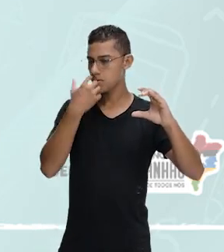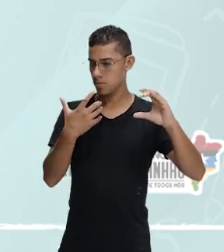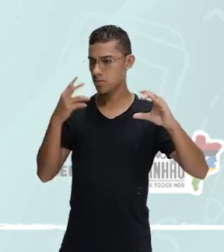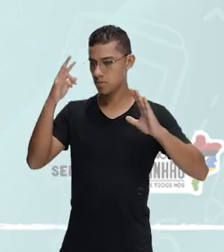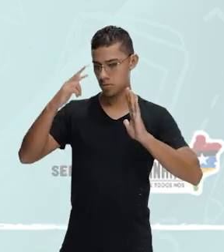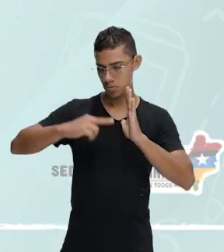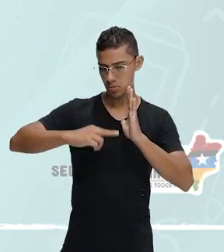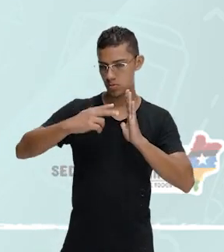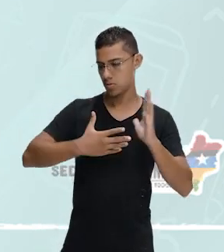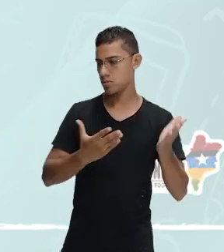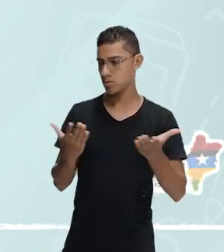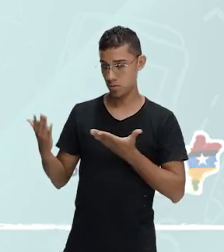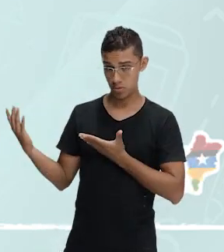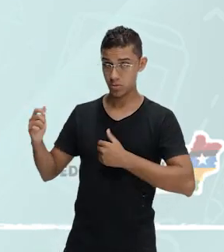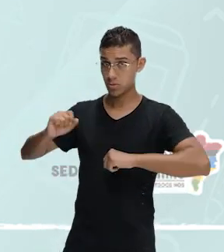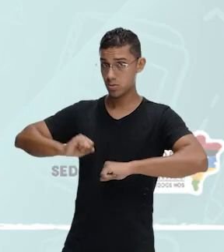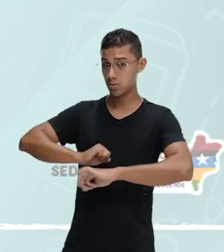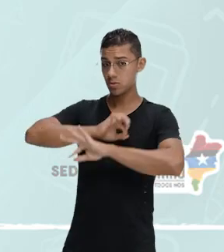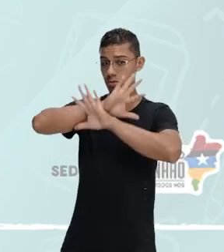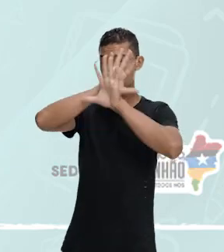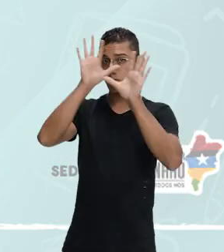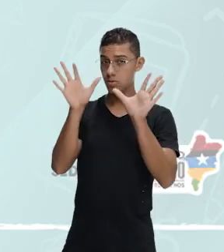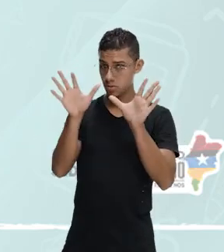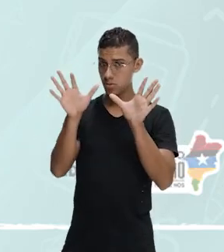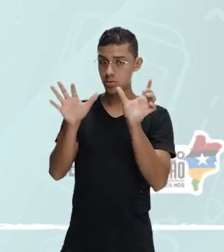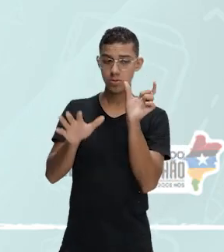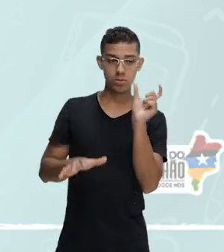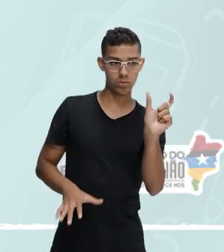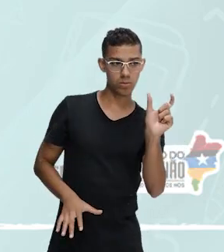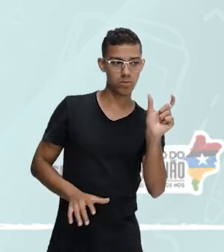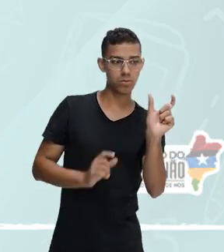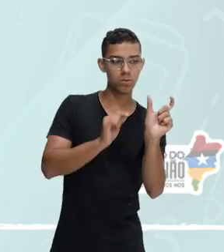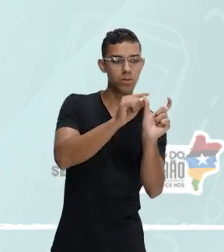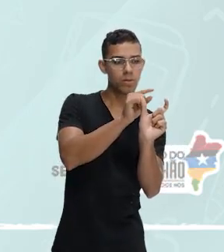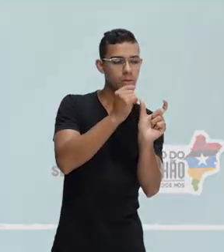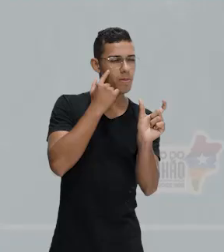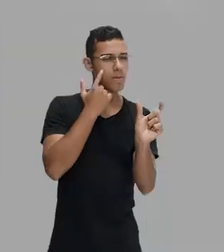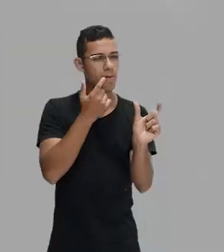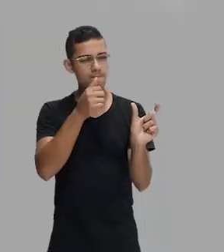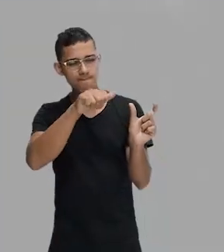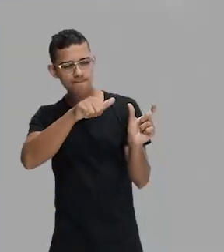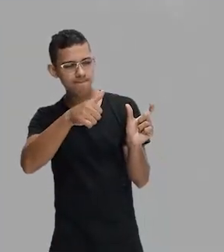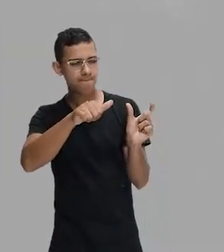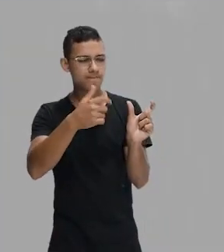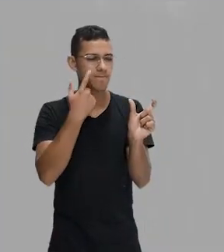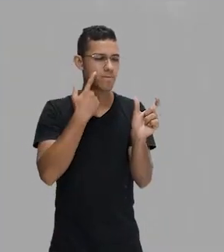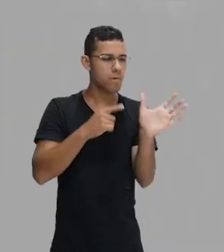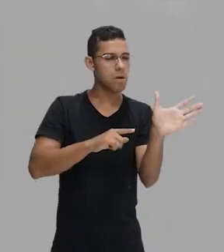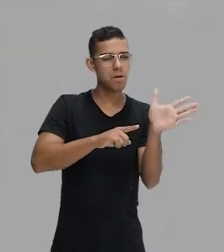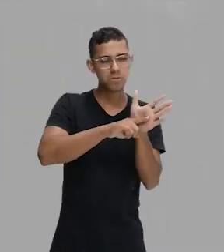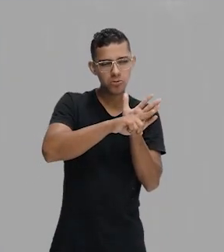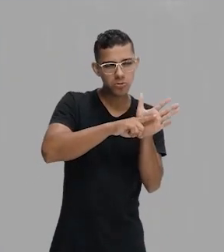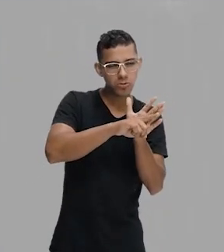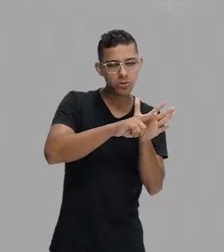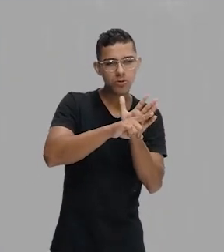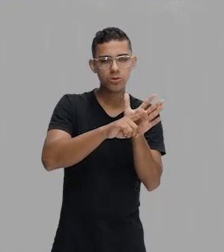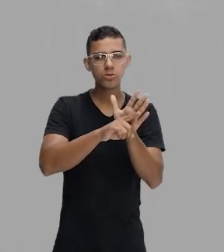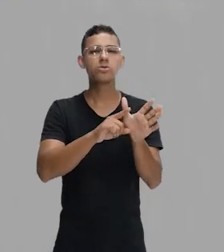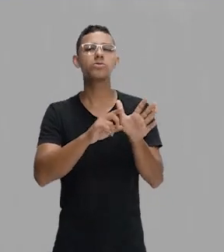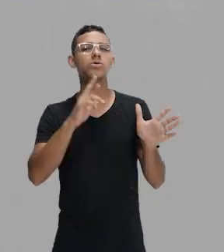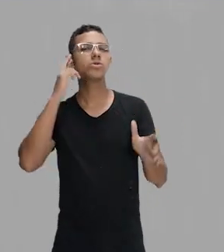porque clareza e distinção, pega essa dica para ti, toda vez que você for fazer uma questão sobre o